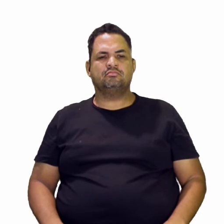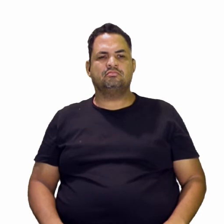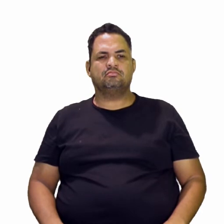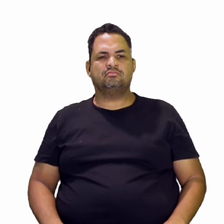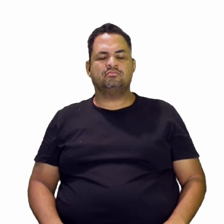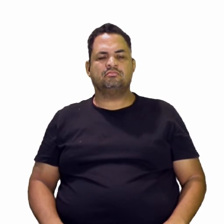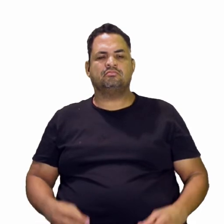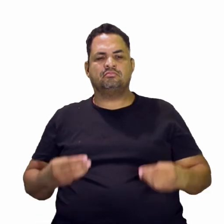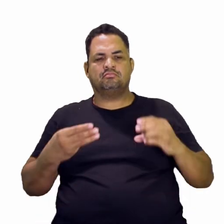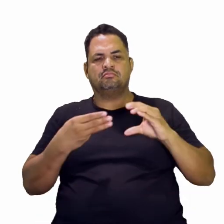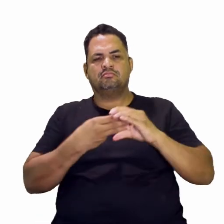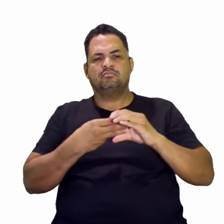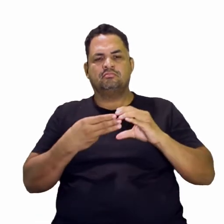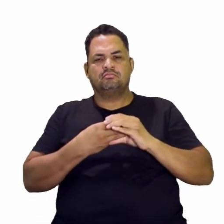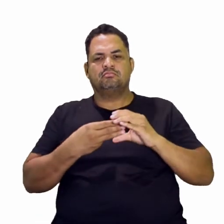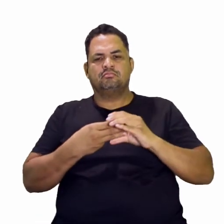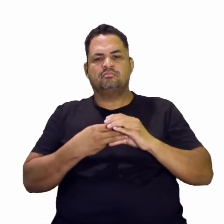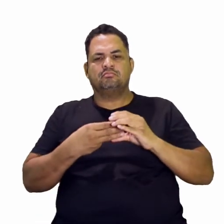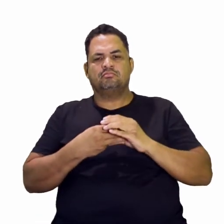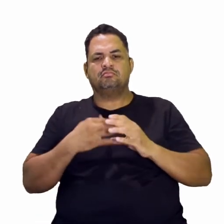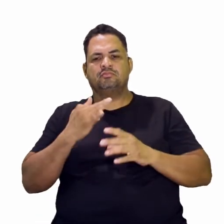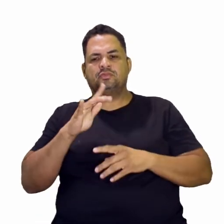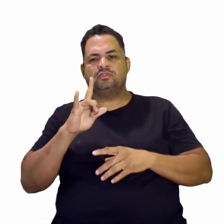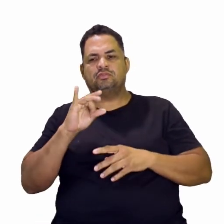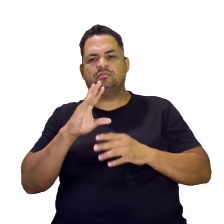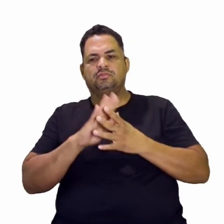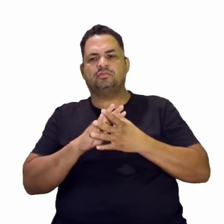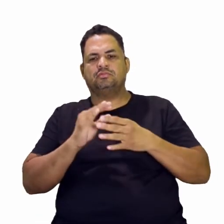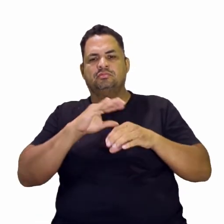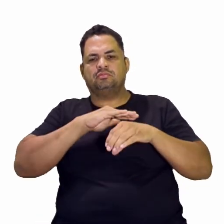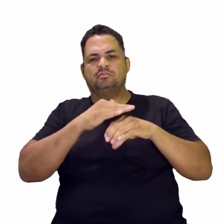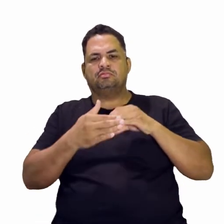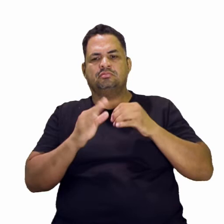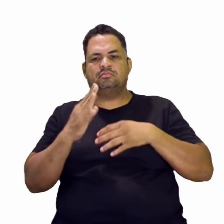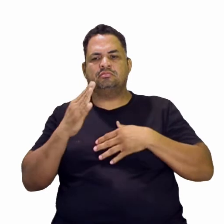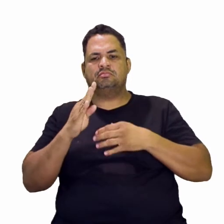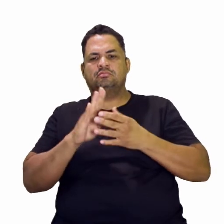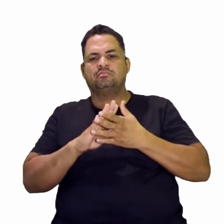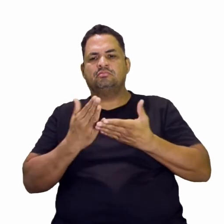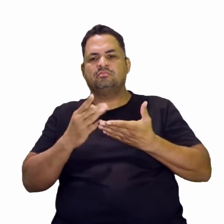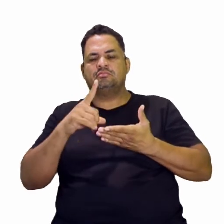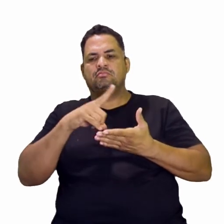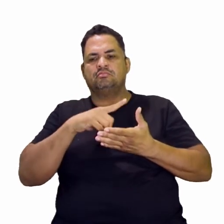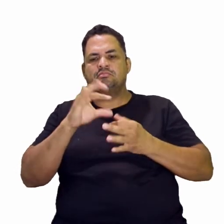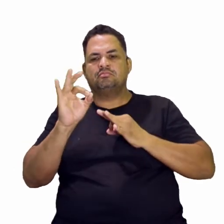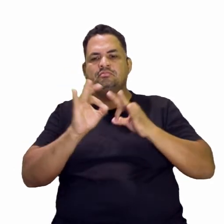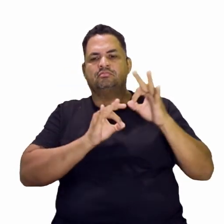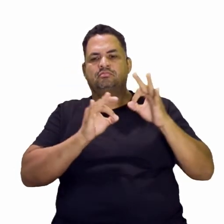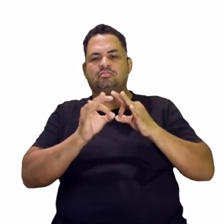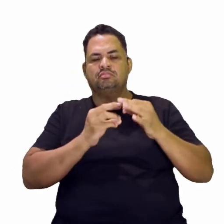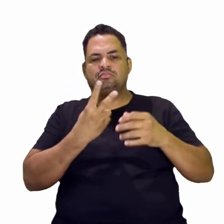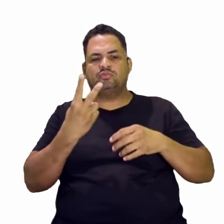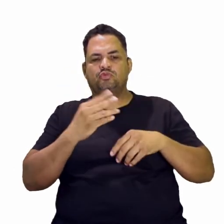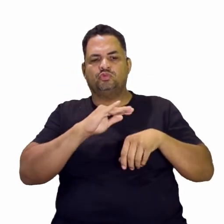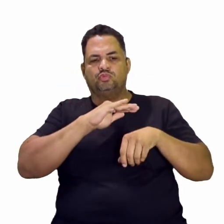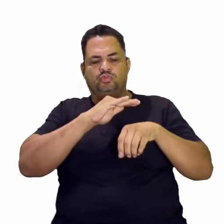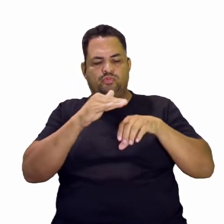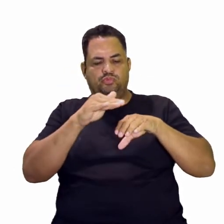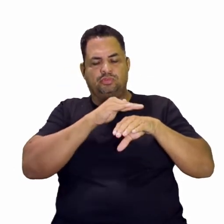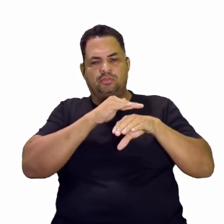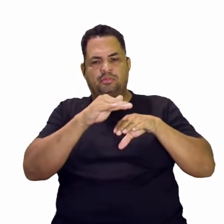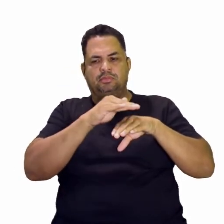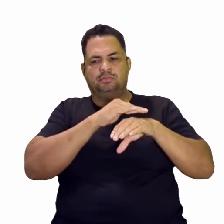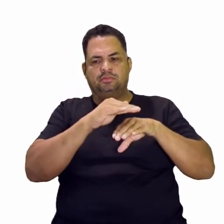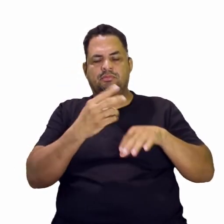Nas células, os fosfolipídios das membranas biológicas e de muitas organelas dispõem-se formando as bicamadas. Foi o que a gente